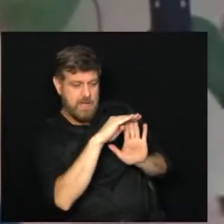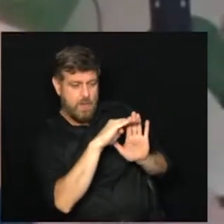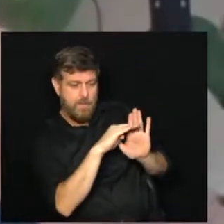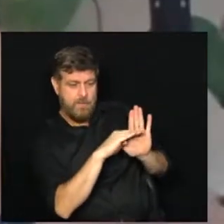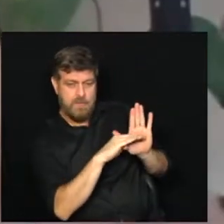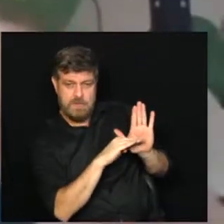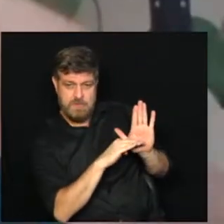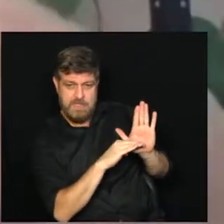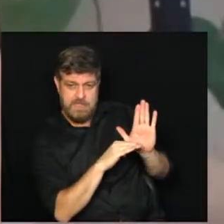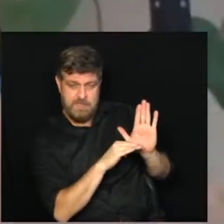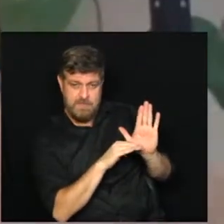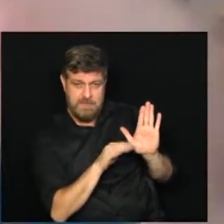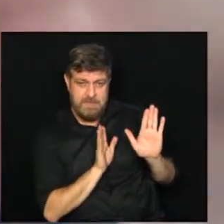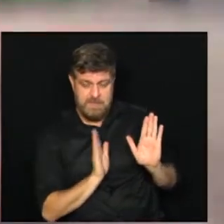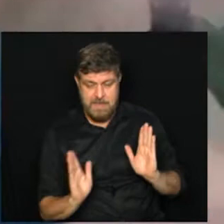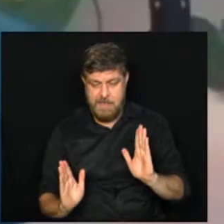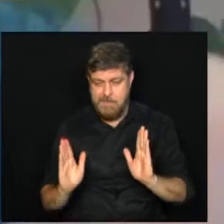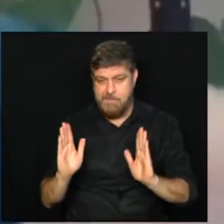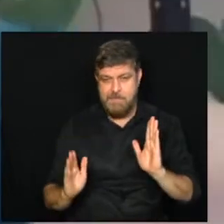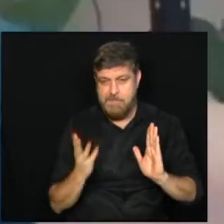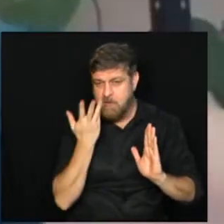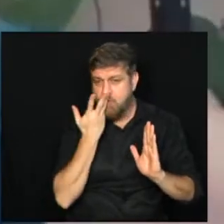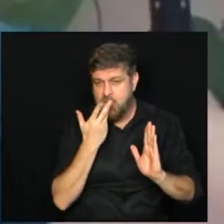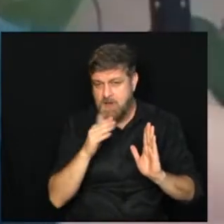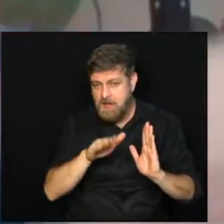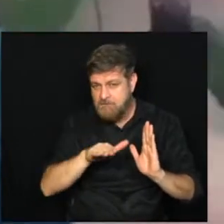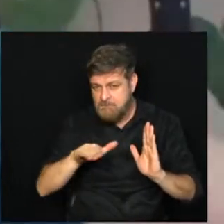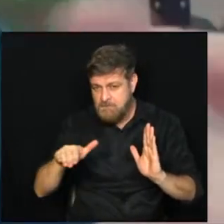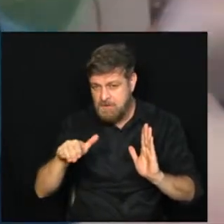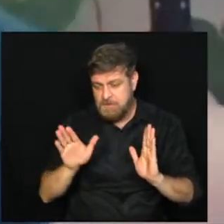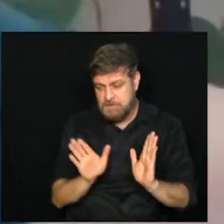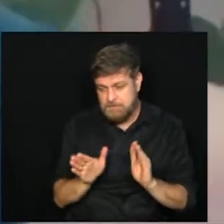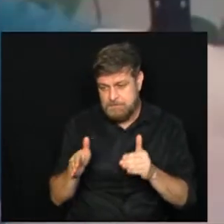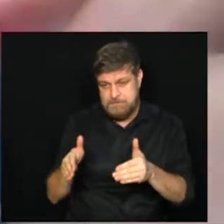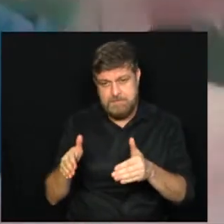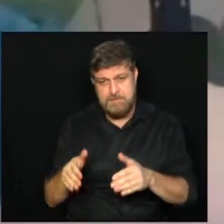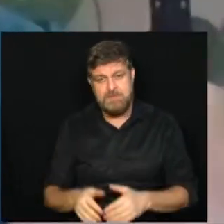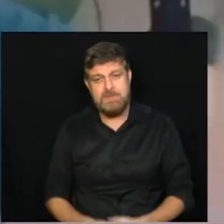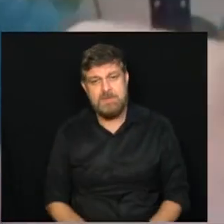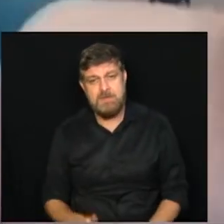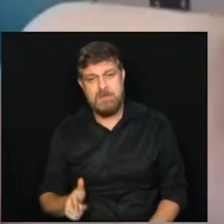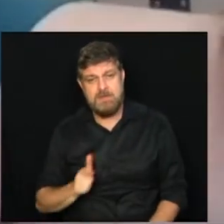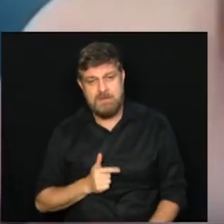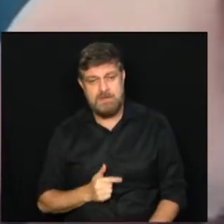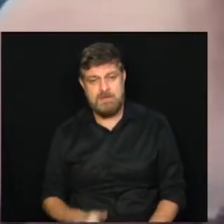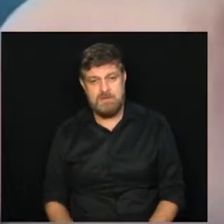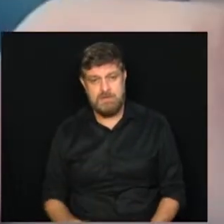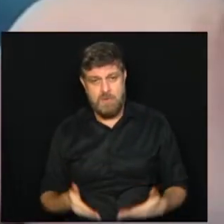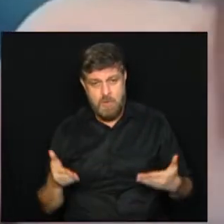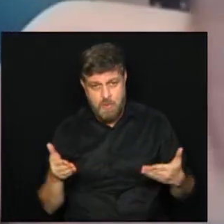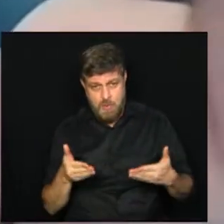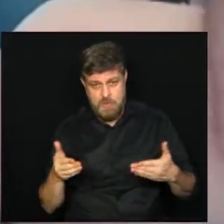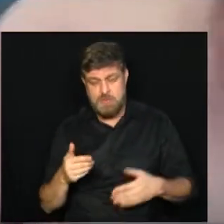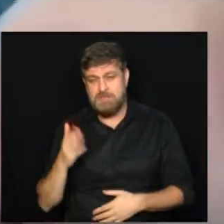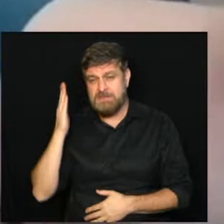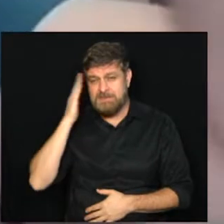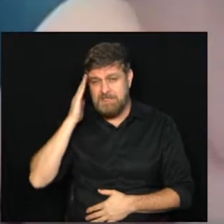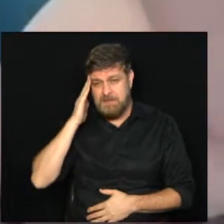voltado à infância de determinada região, nesse caso, um